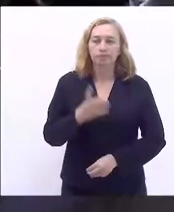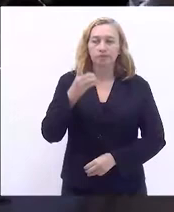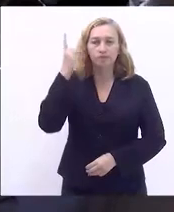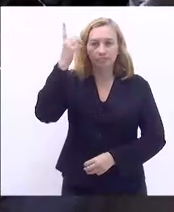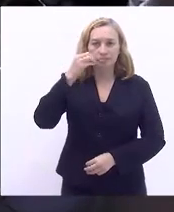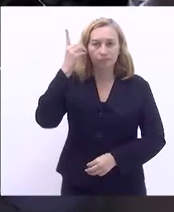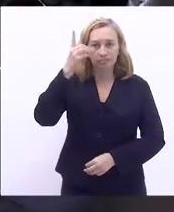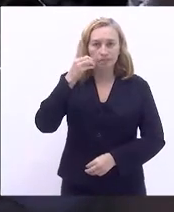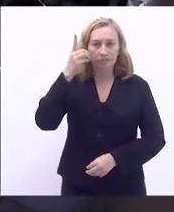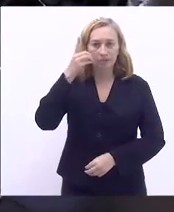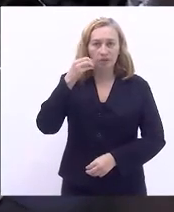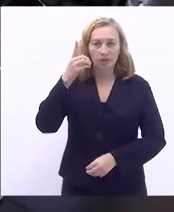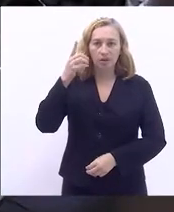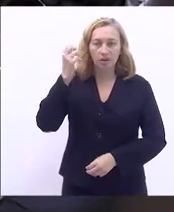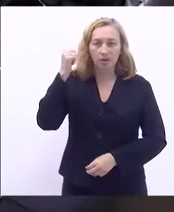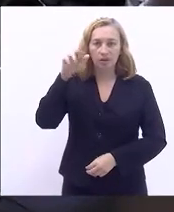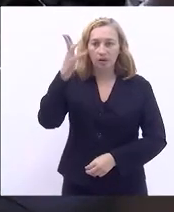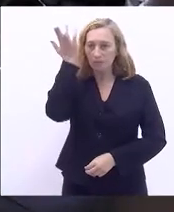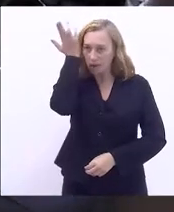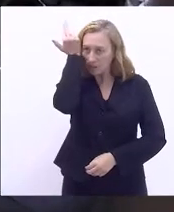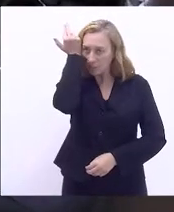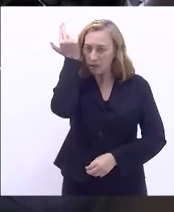Deputado Eliomar Coelho.